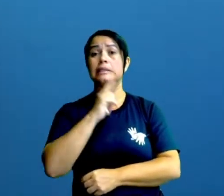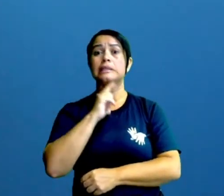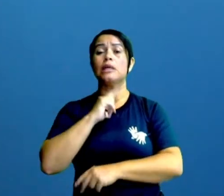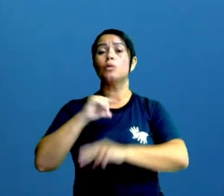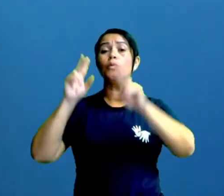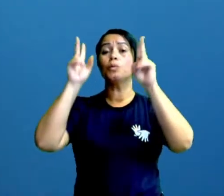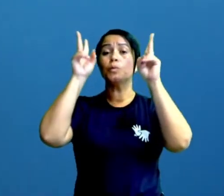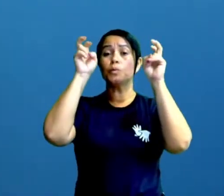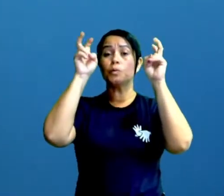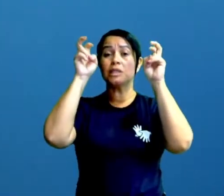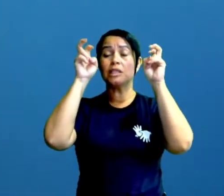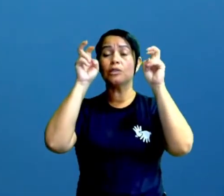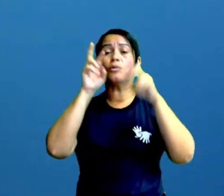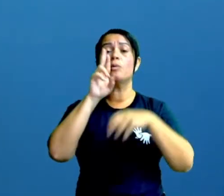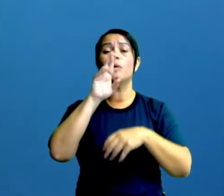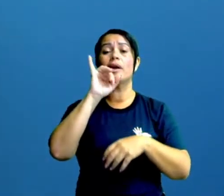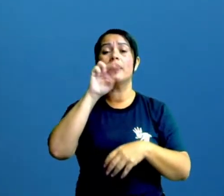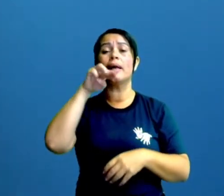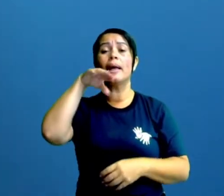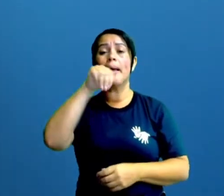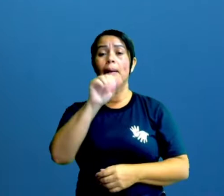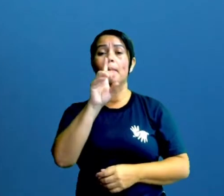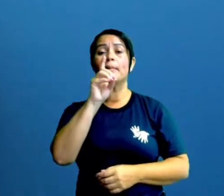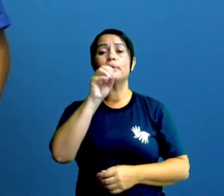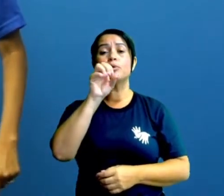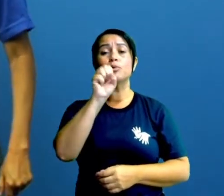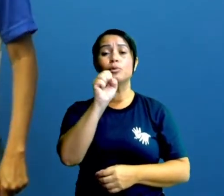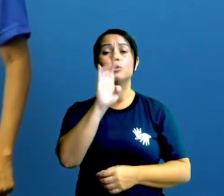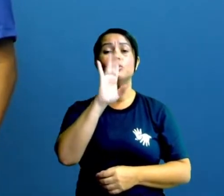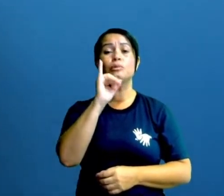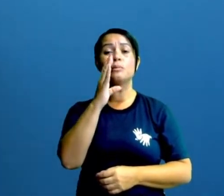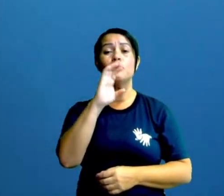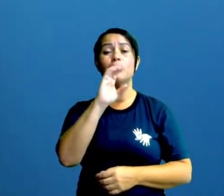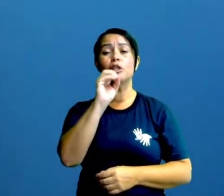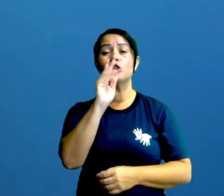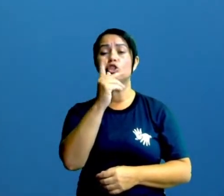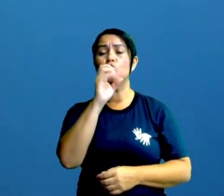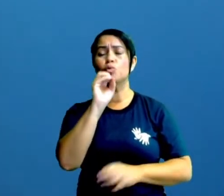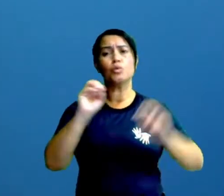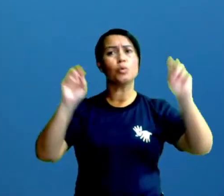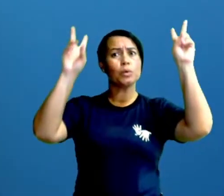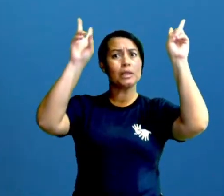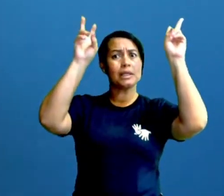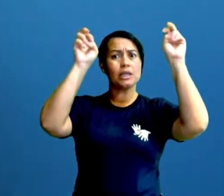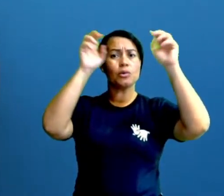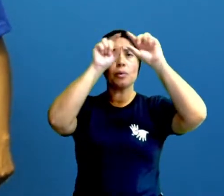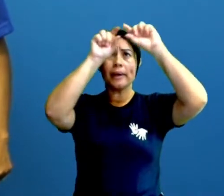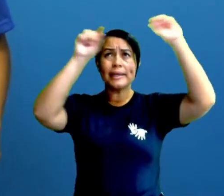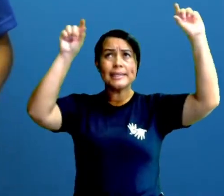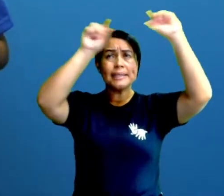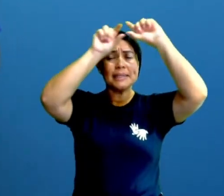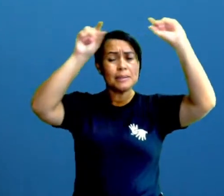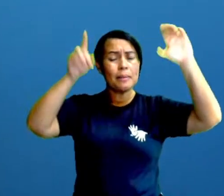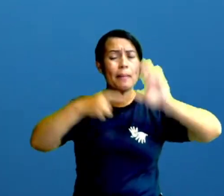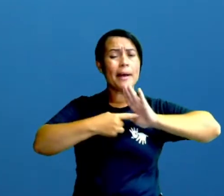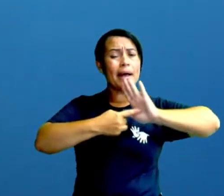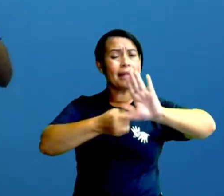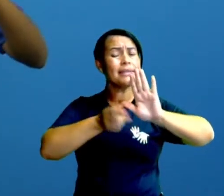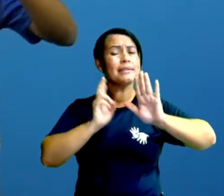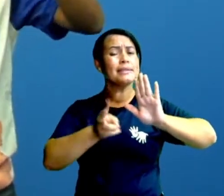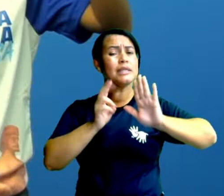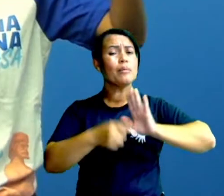título O que é rima dos bichos o título sempre fica aqui em cima tá certo em destaque